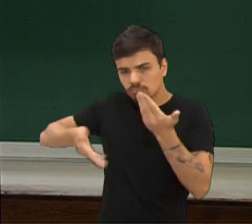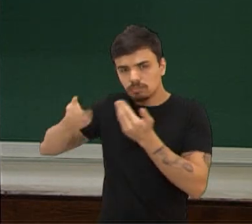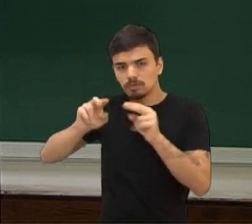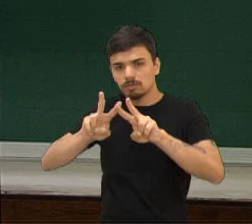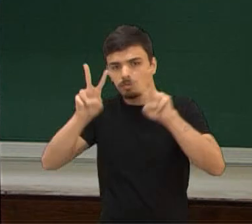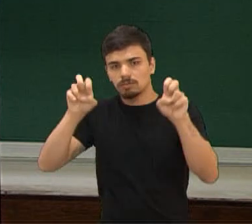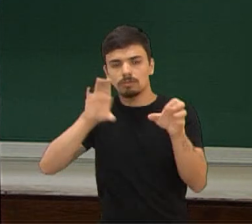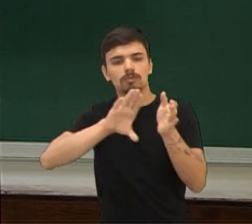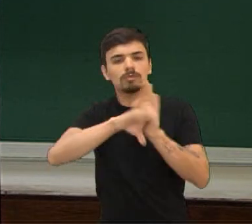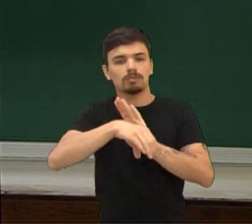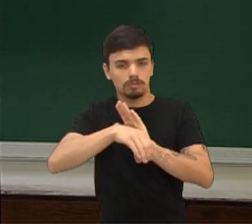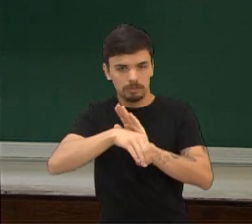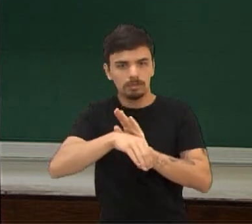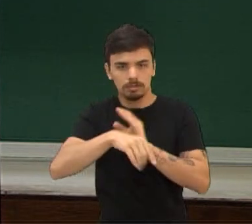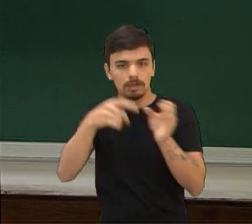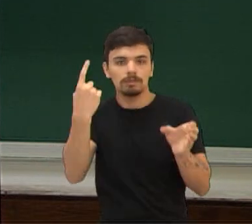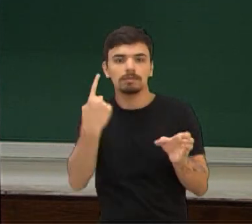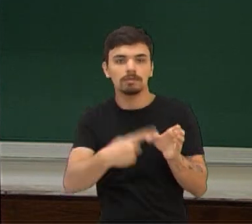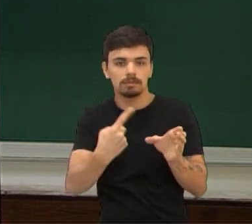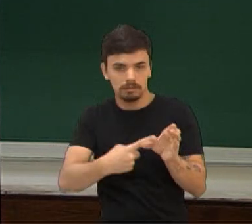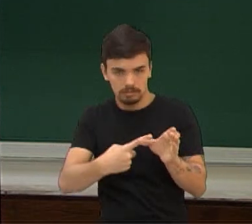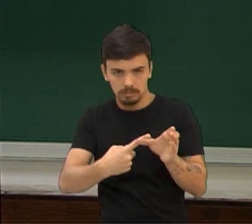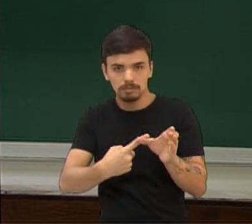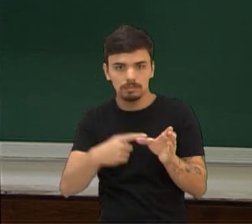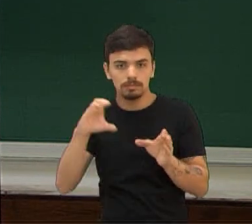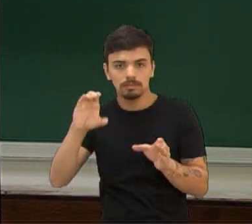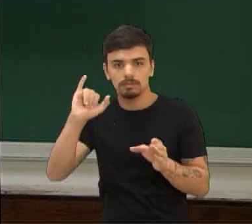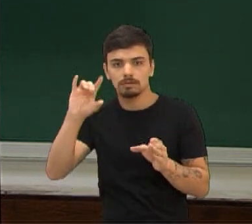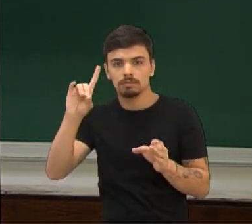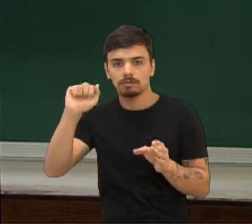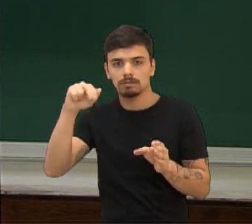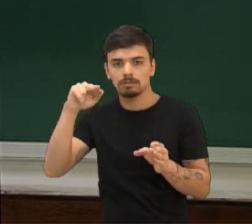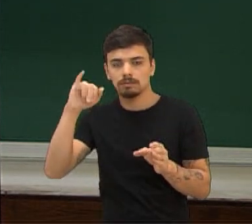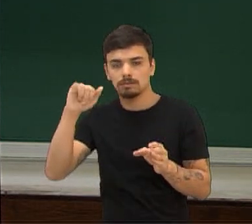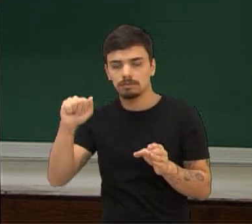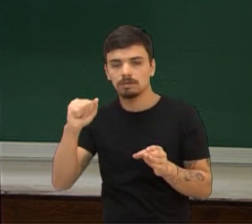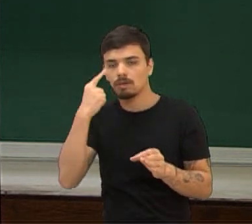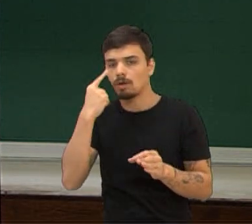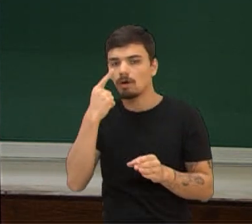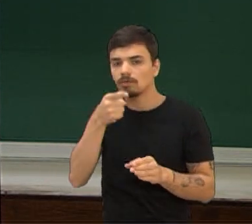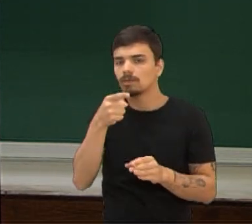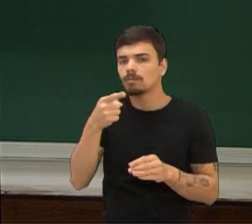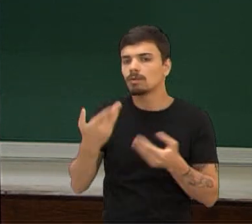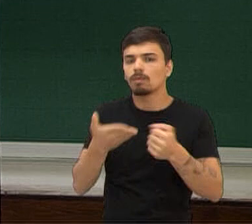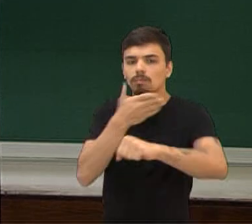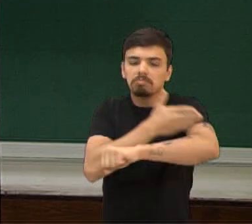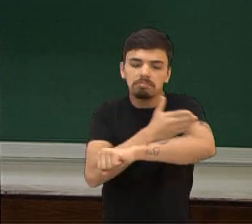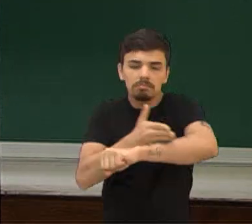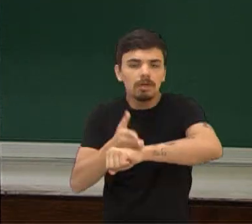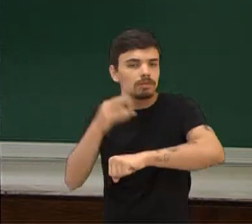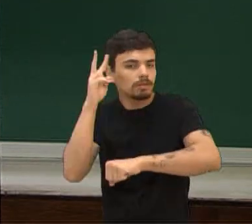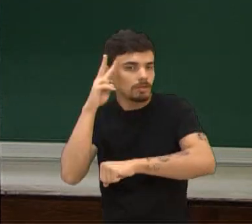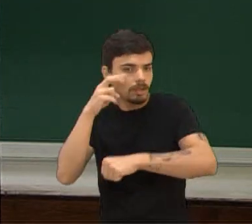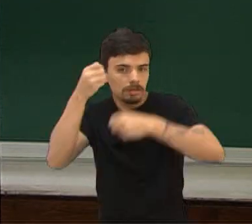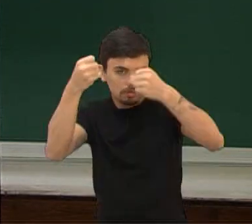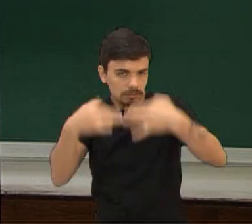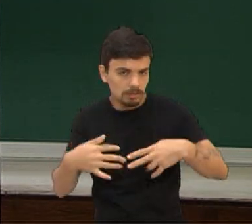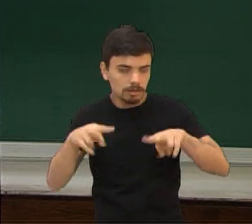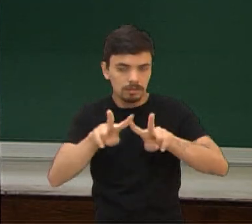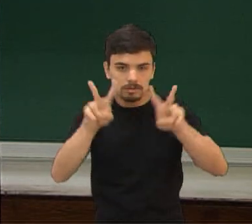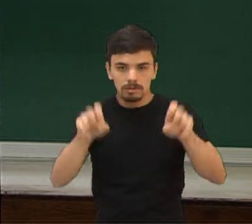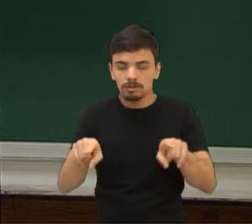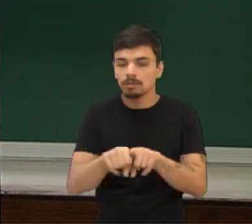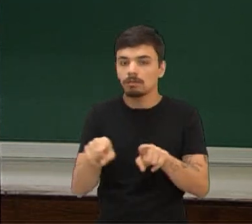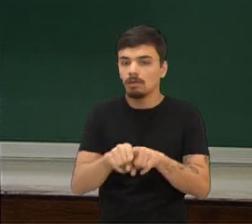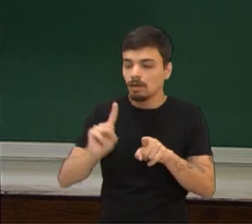de cidadania. É importante que você conecte sempre de qual período histórico está se falando. E a questão a seguir